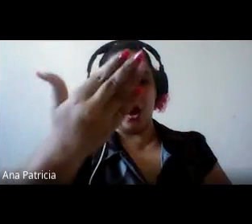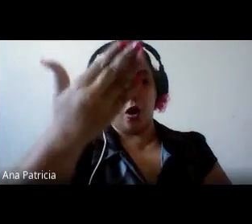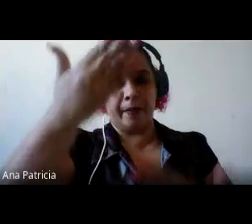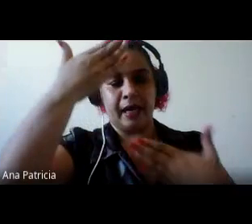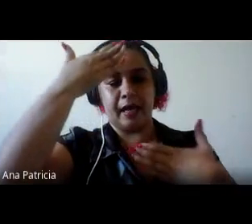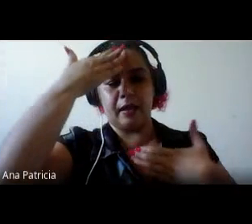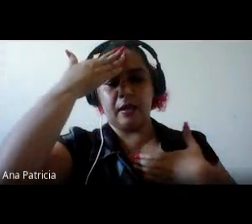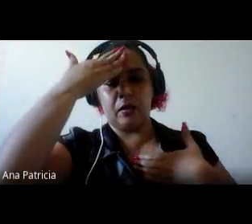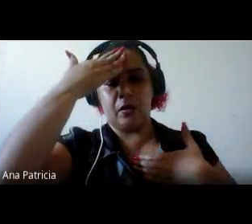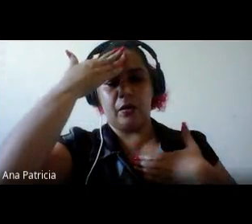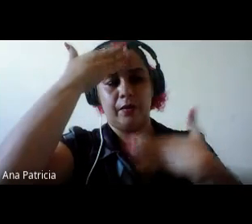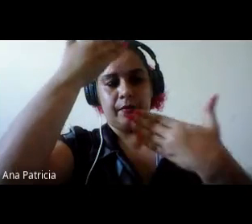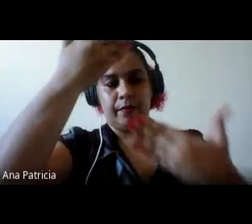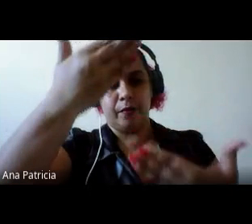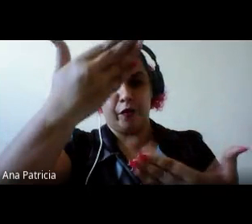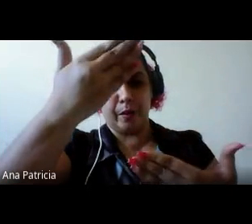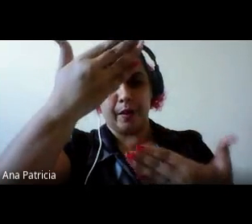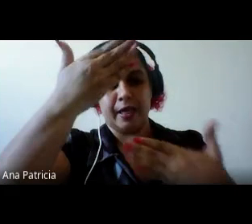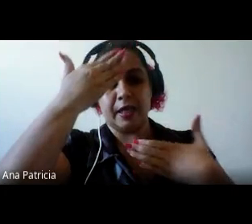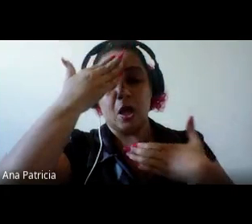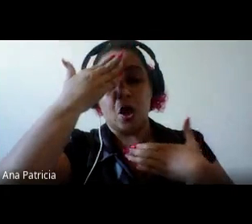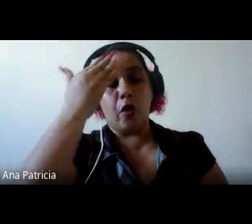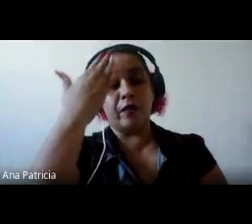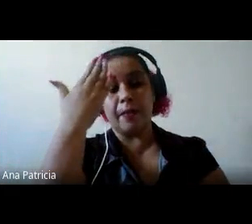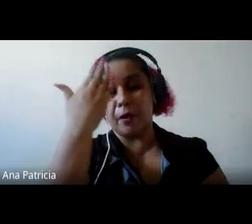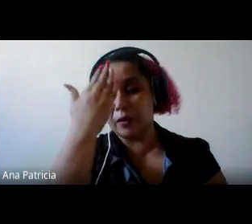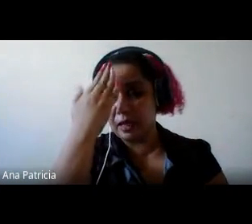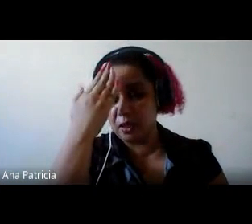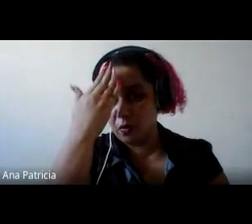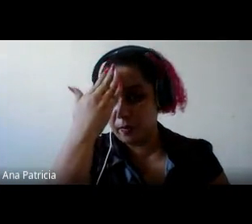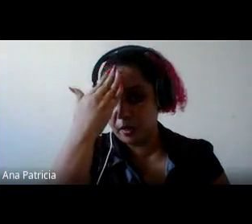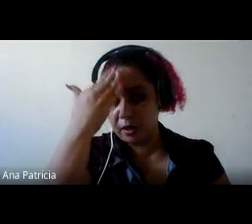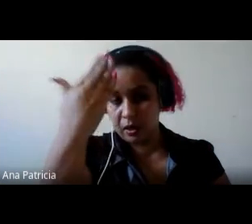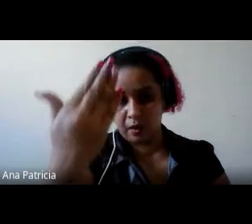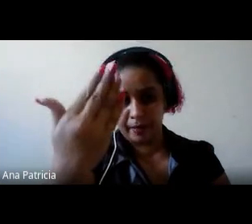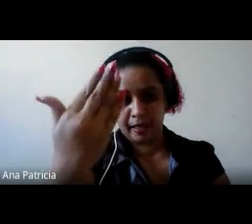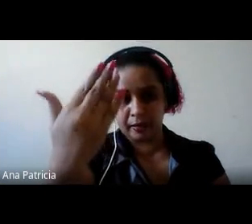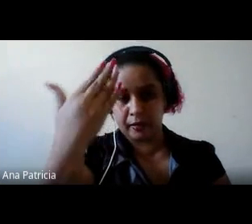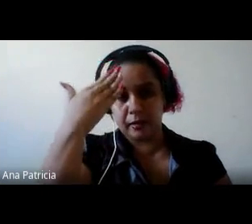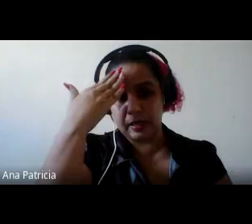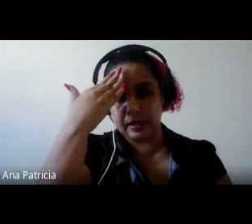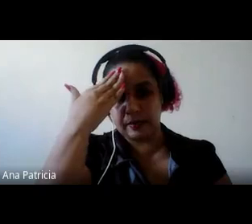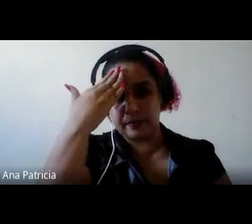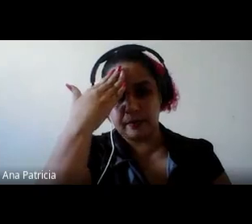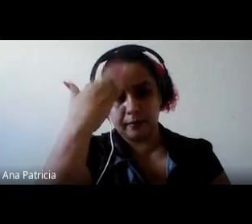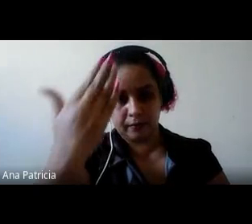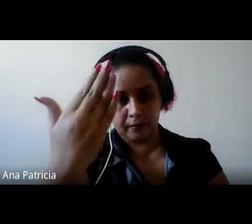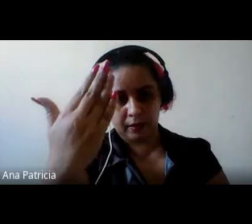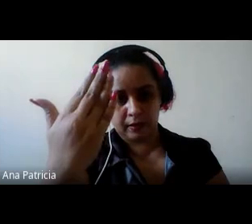frente. Obrigada. Ó, o movimento é esse. Ou você pode usar só uma. Obrigada.